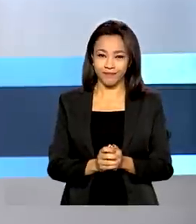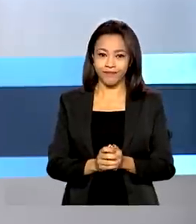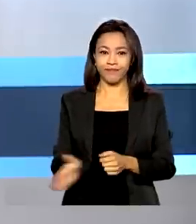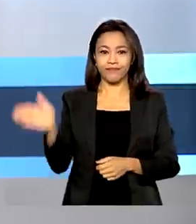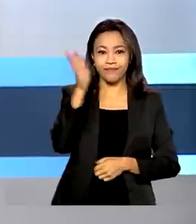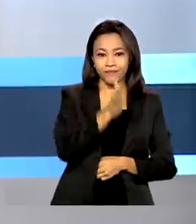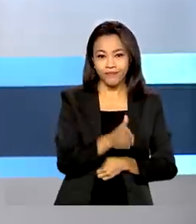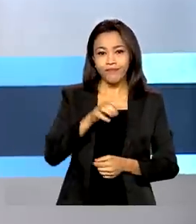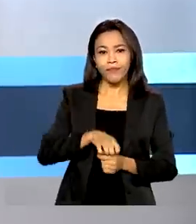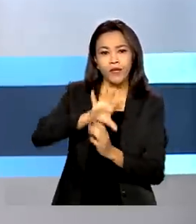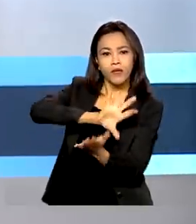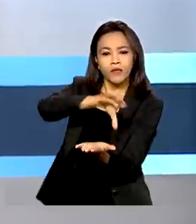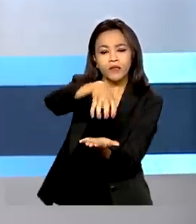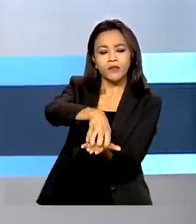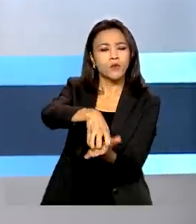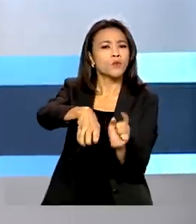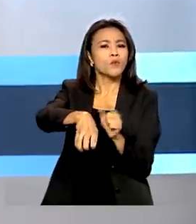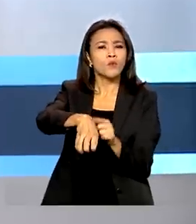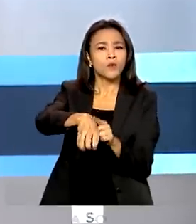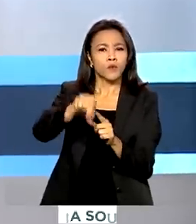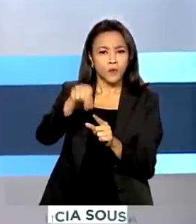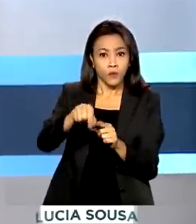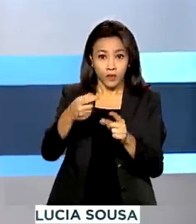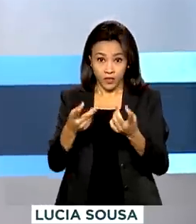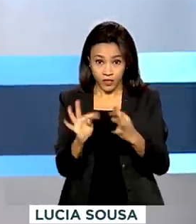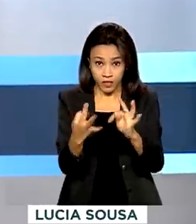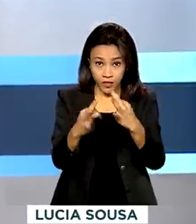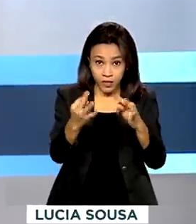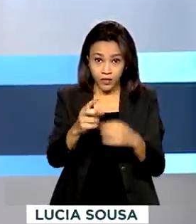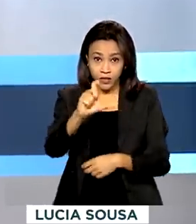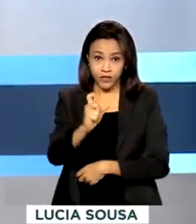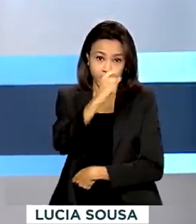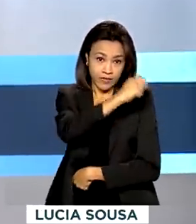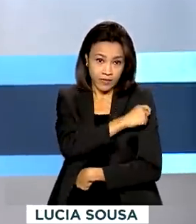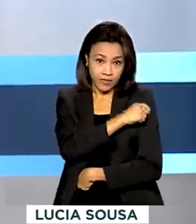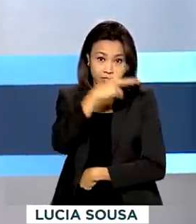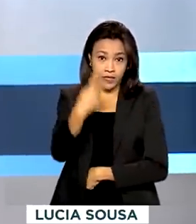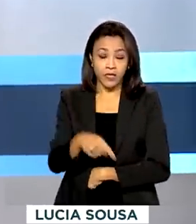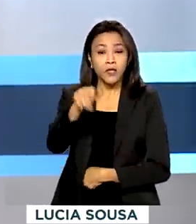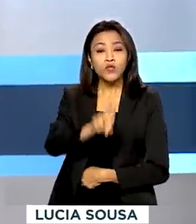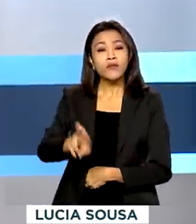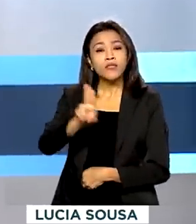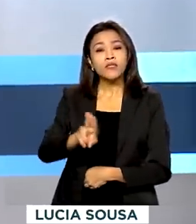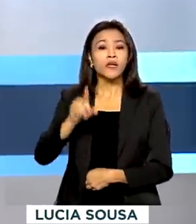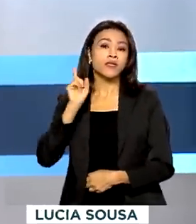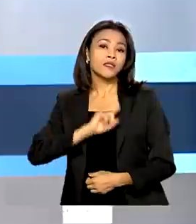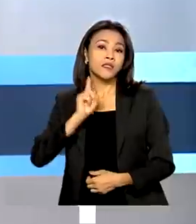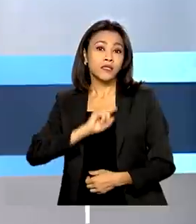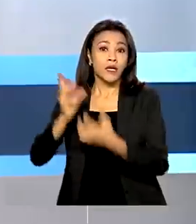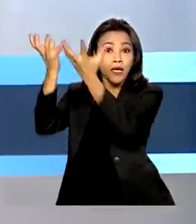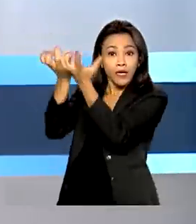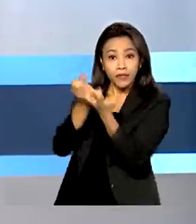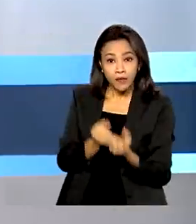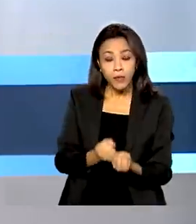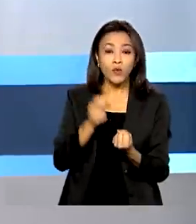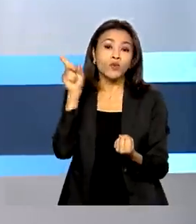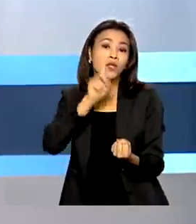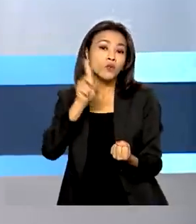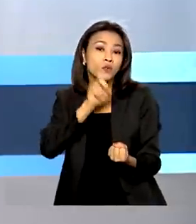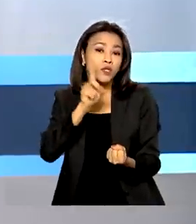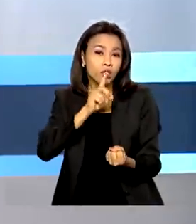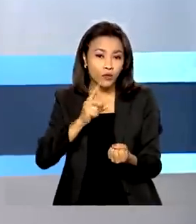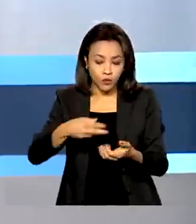O Centro de Tecnologia em Vacinas da Universidade Federal de Minas Gerais recebeu material biológico dos Estados Unidos para